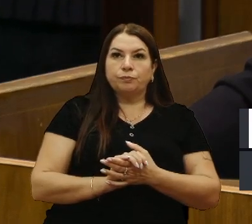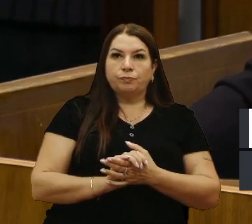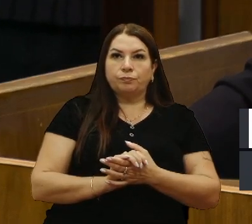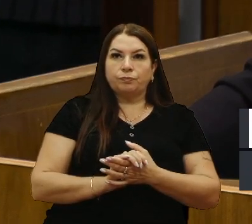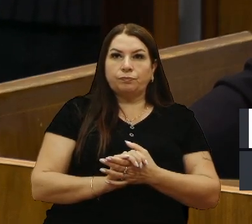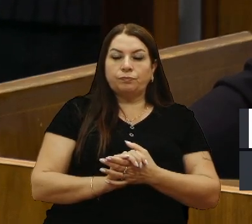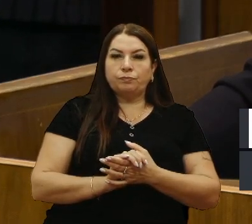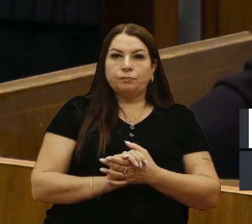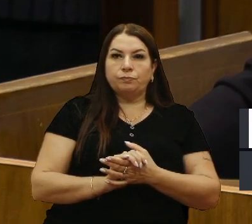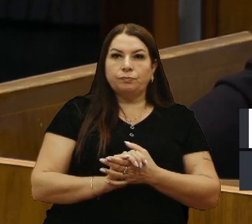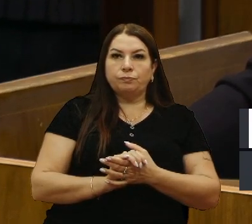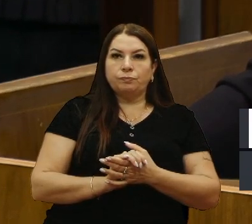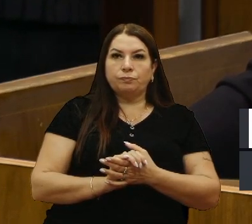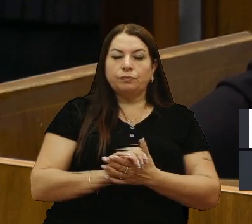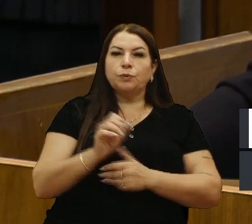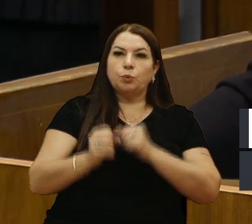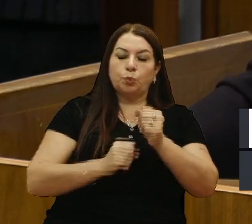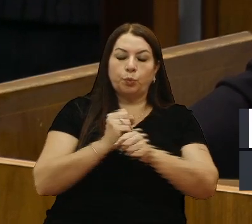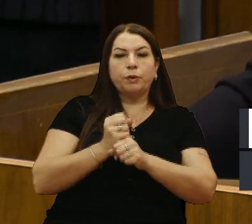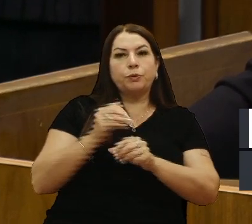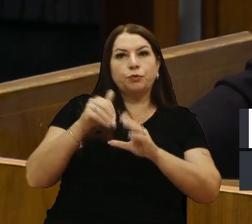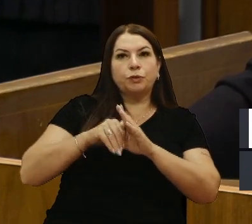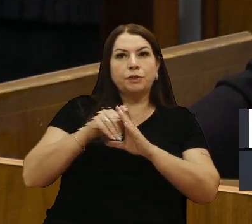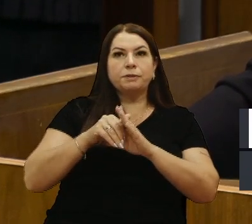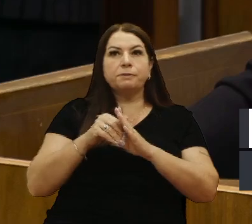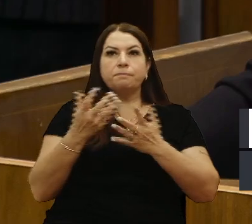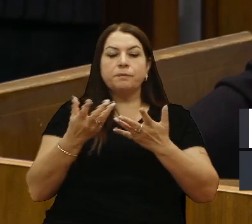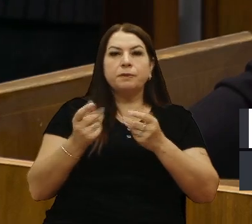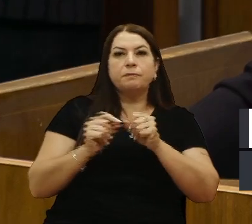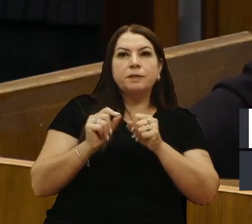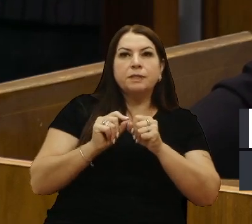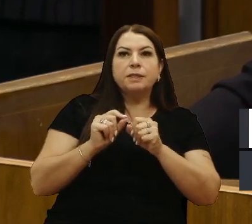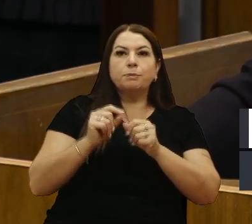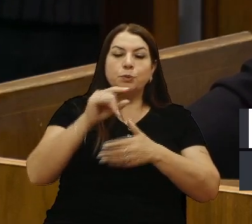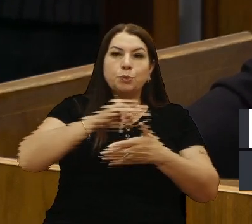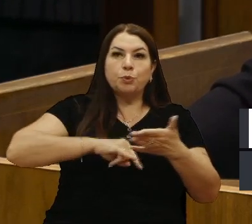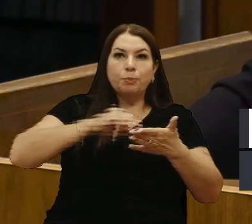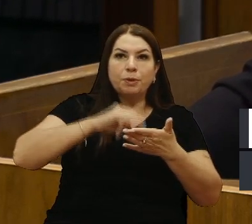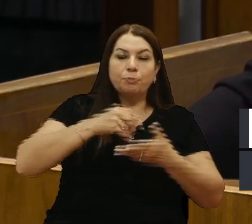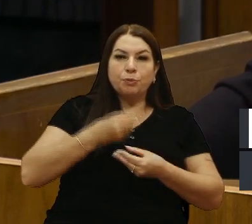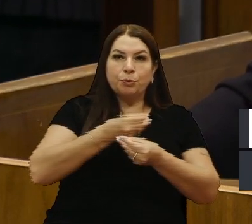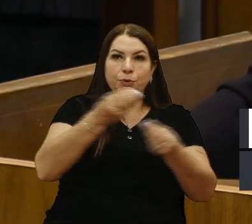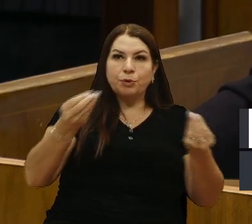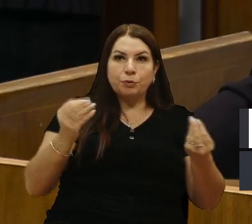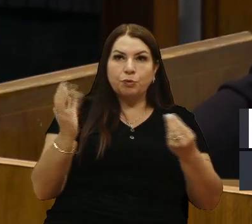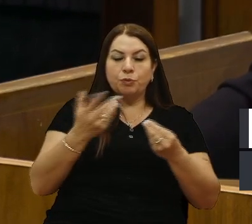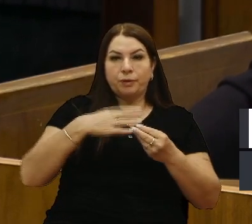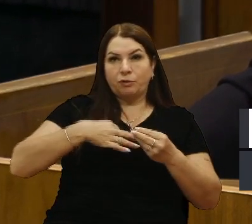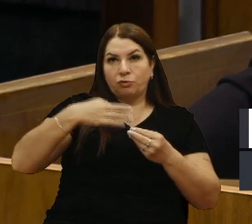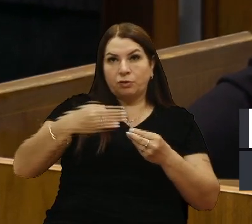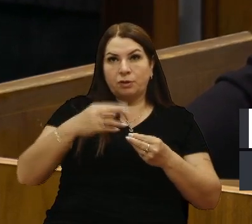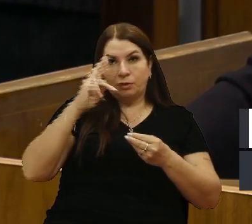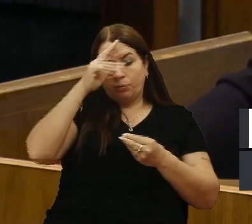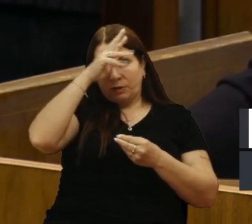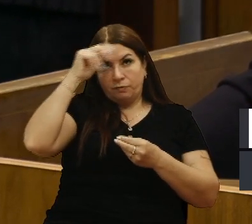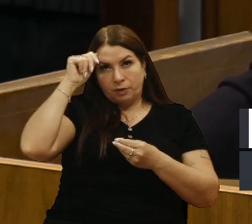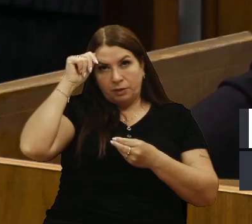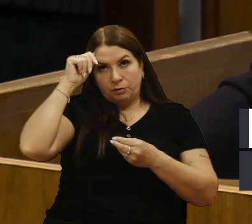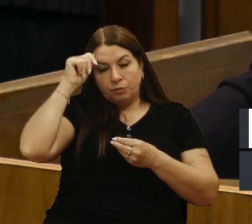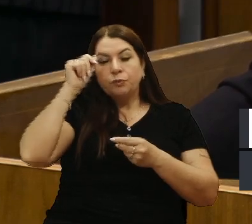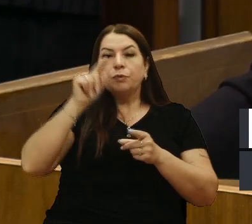No ano de eleição, a gente fizemos um documento e entregamos a todos os candidatos a prefeito